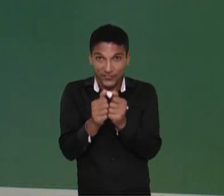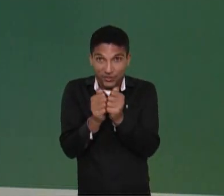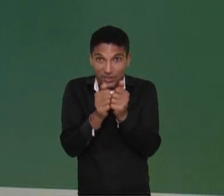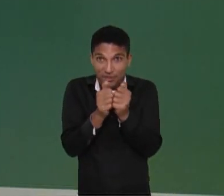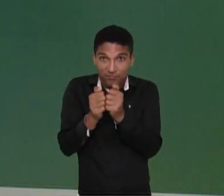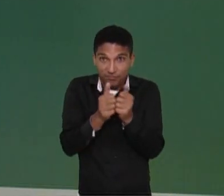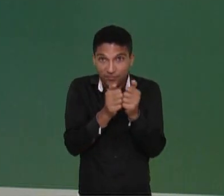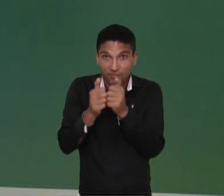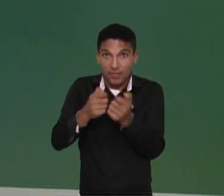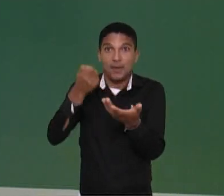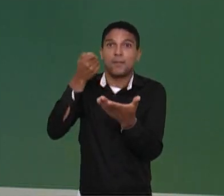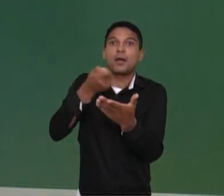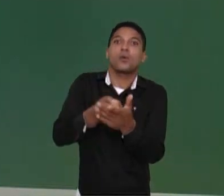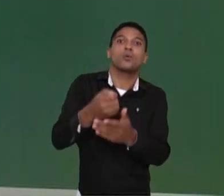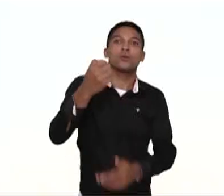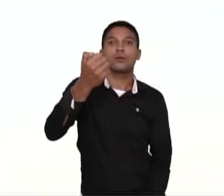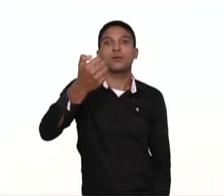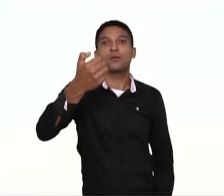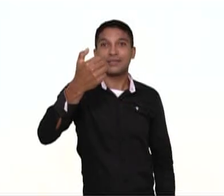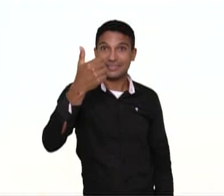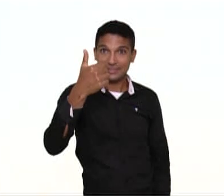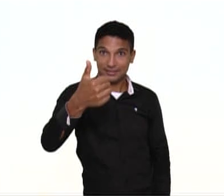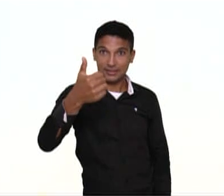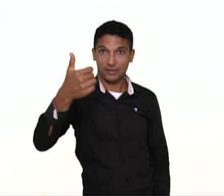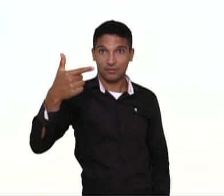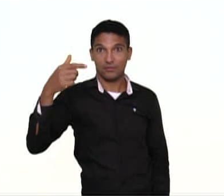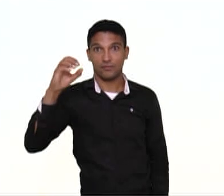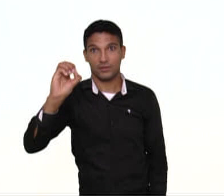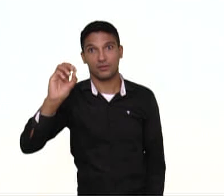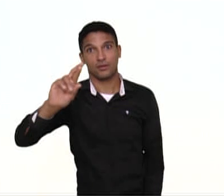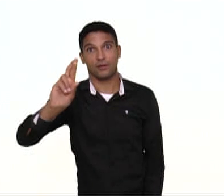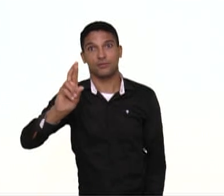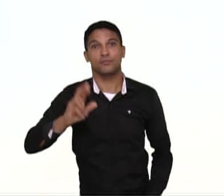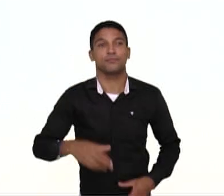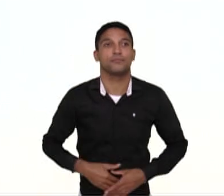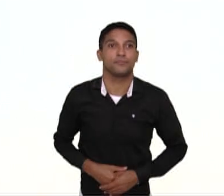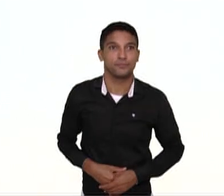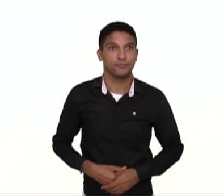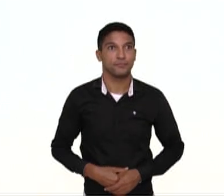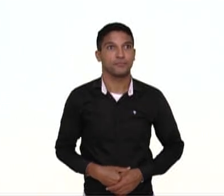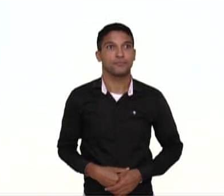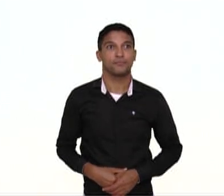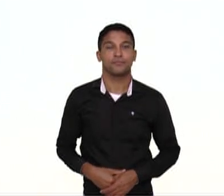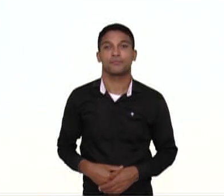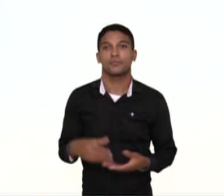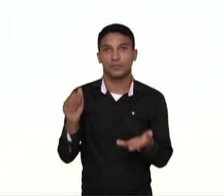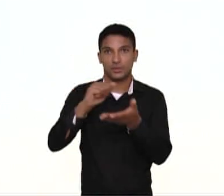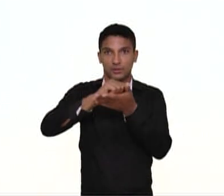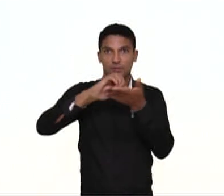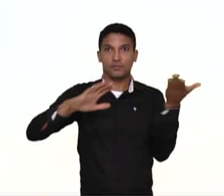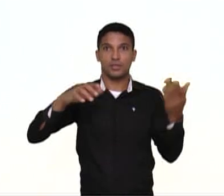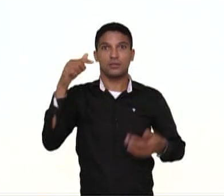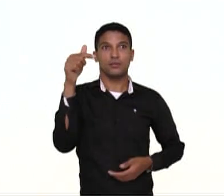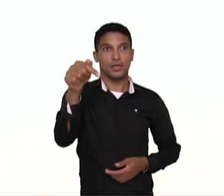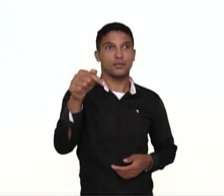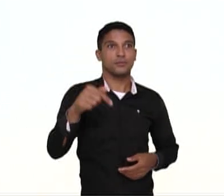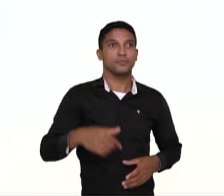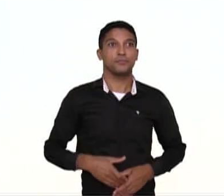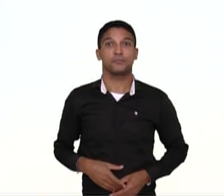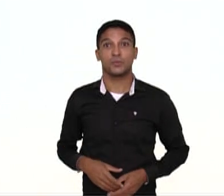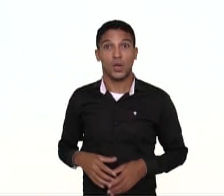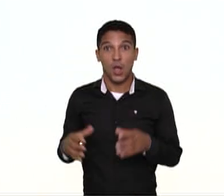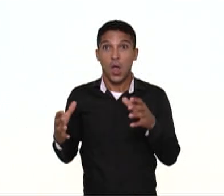Exercício 7. Os egípcios trabalhavam muito com certas razões e descobriram a razão